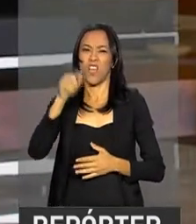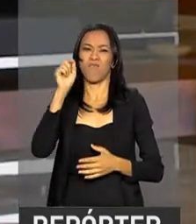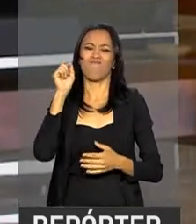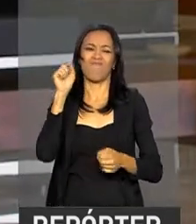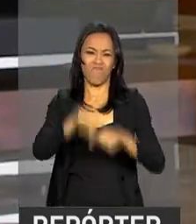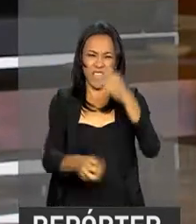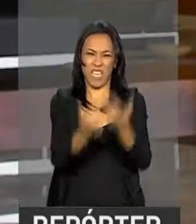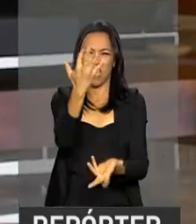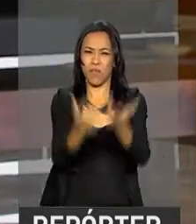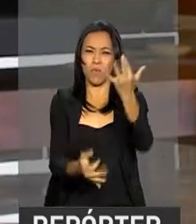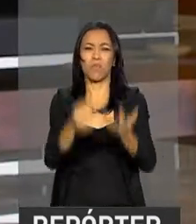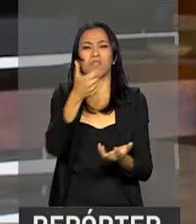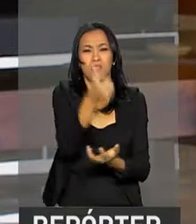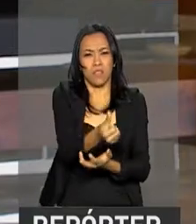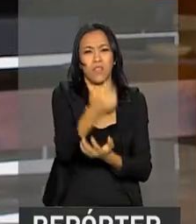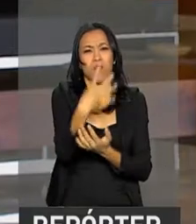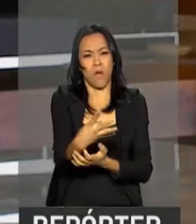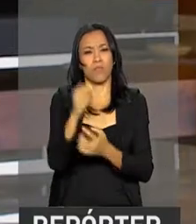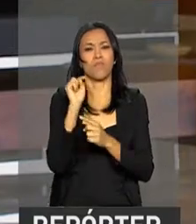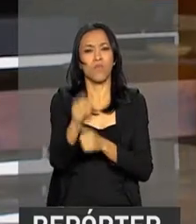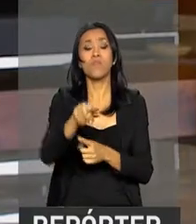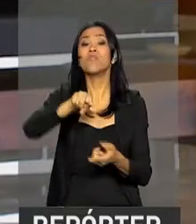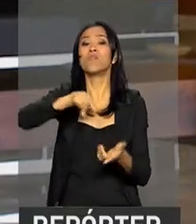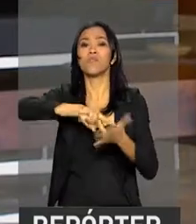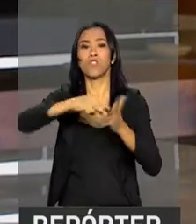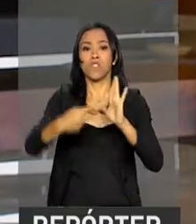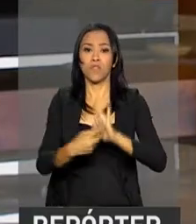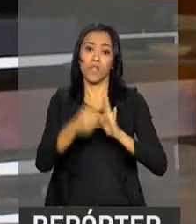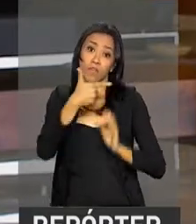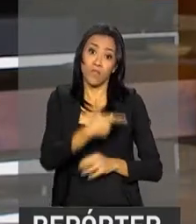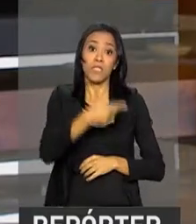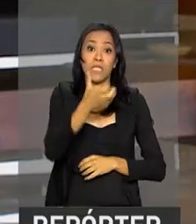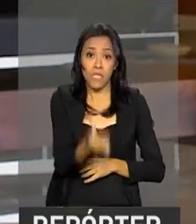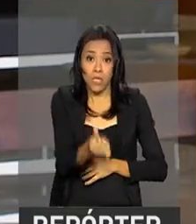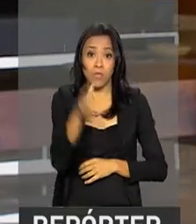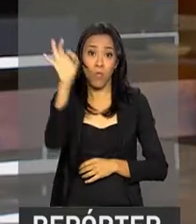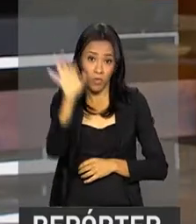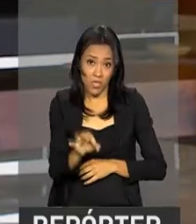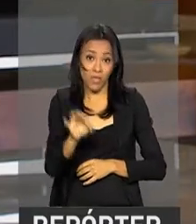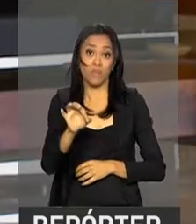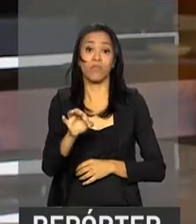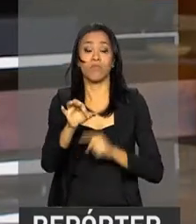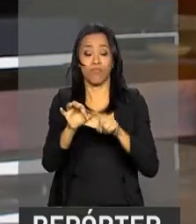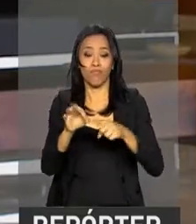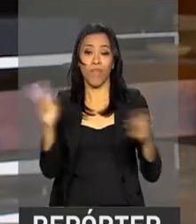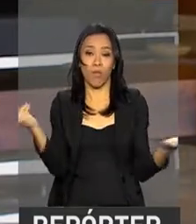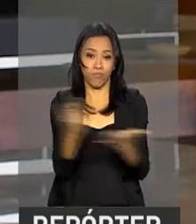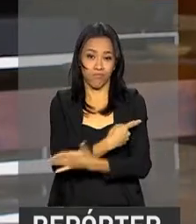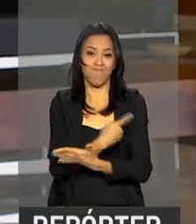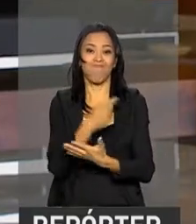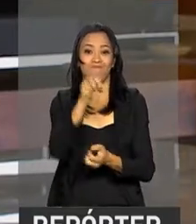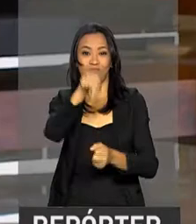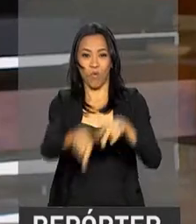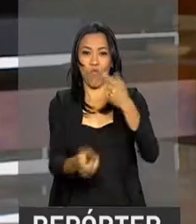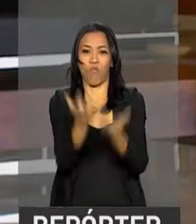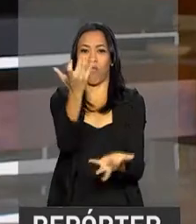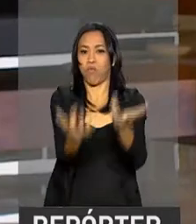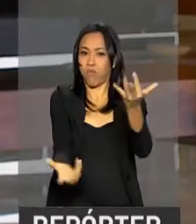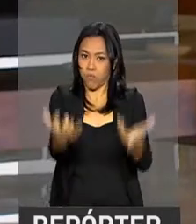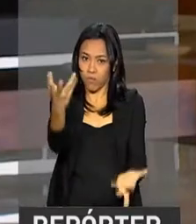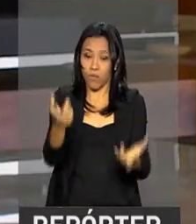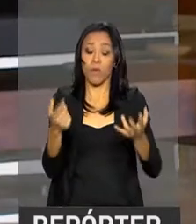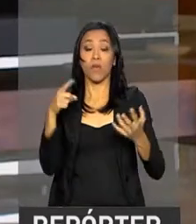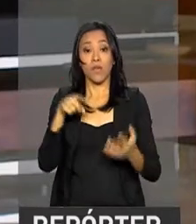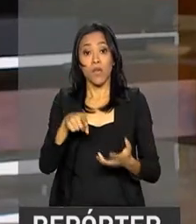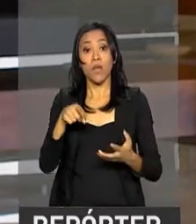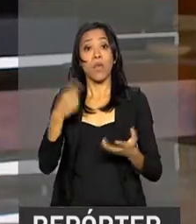mil hectares, o equivalente a 26% da unidade de conservação federal. As operações de